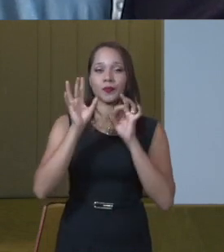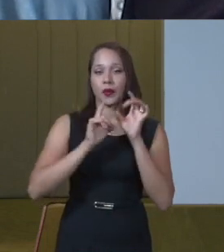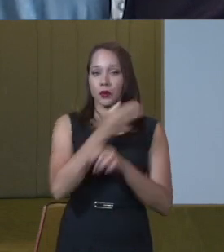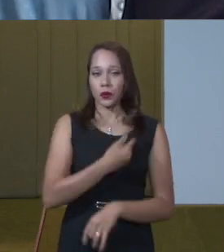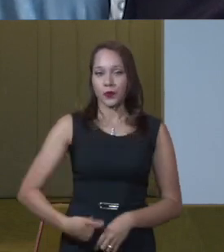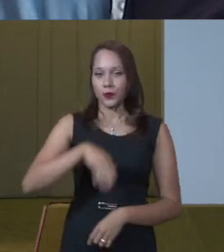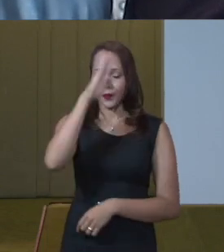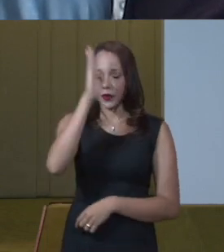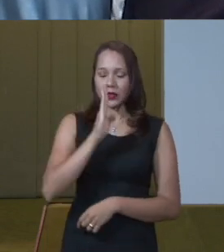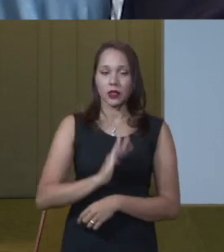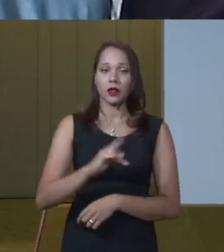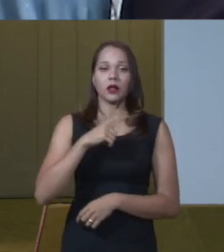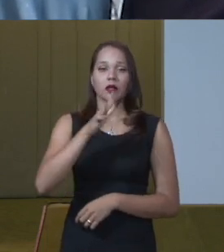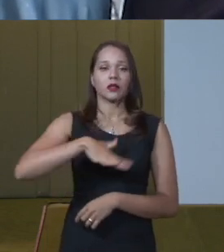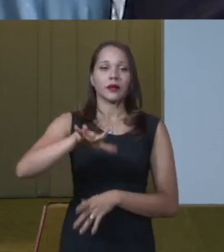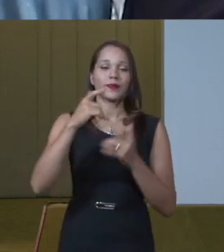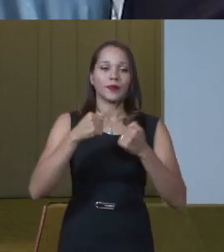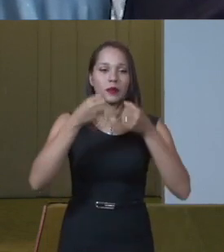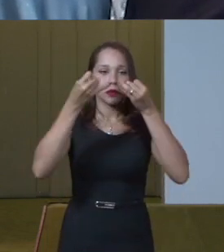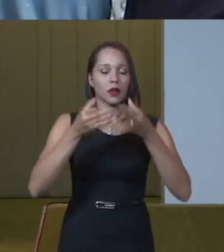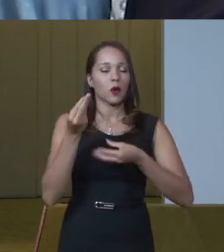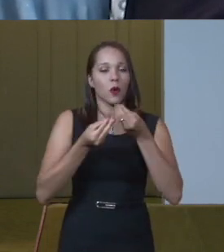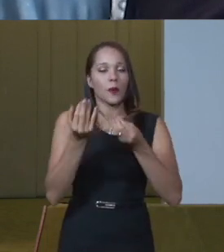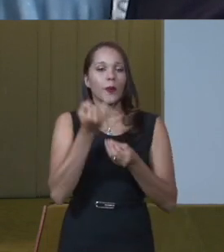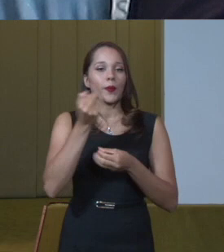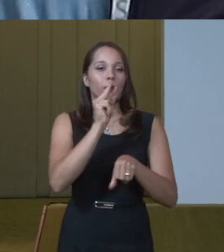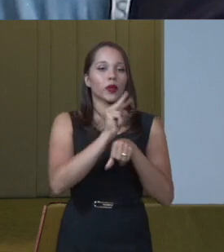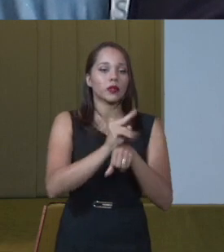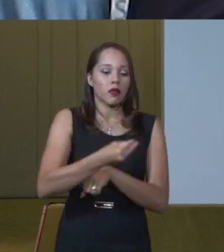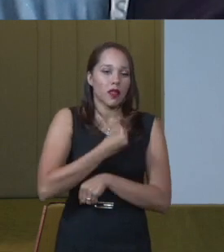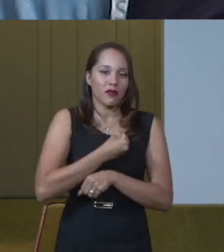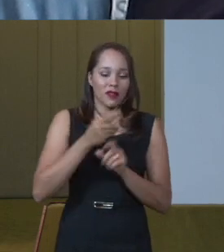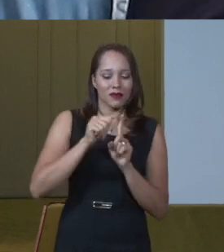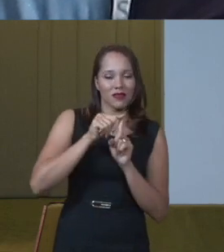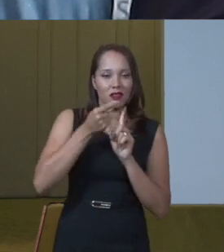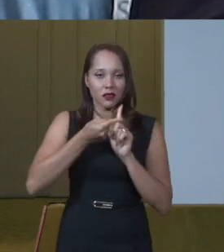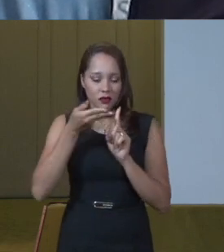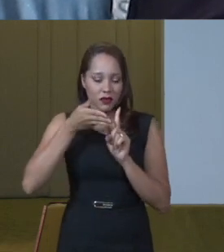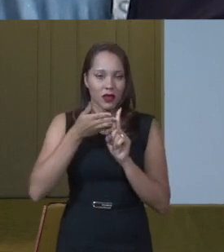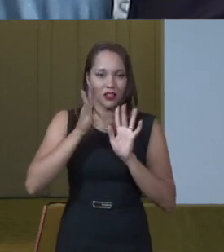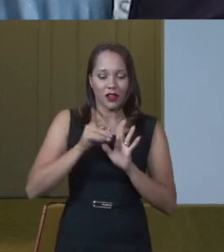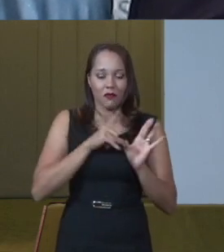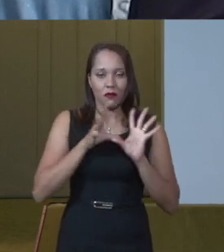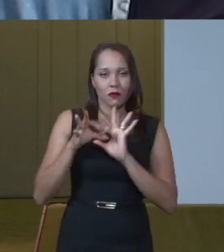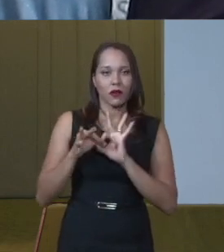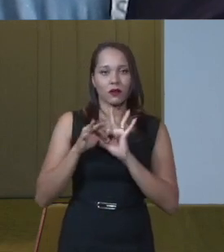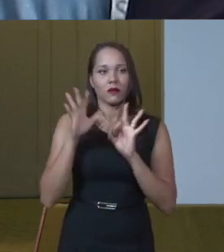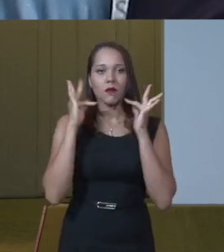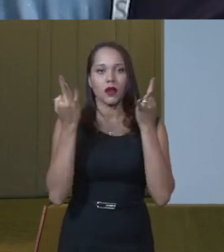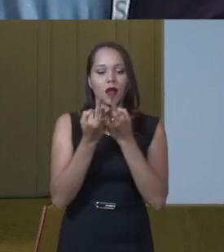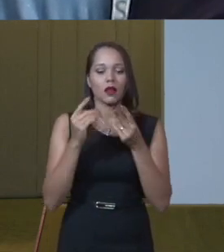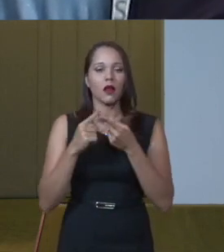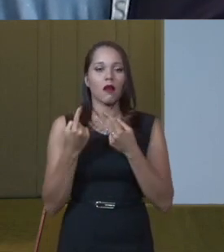nesta área, não se pode deixar de destacar a proteção da vida, desde a concepção, o fortalecimento dos vínculos familiares,